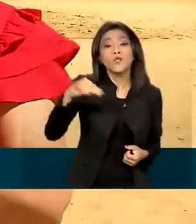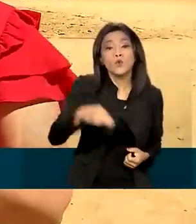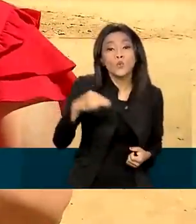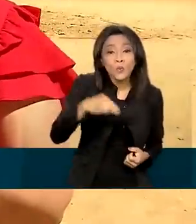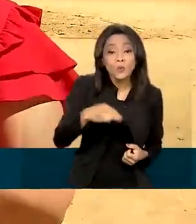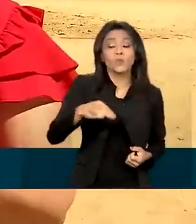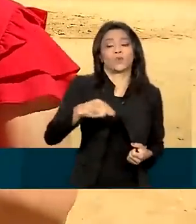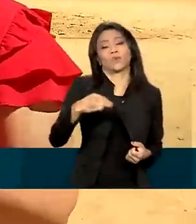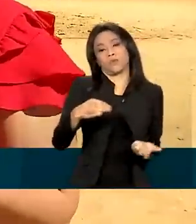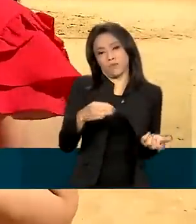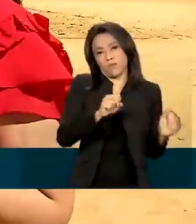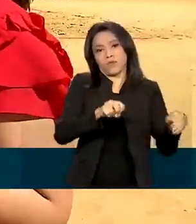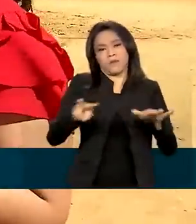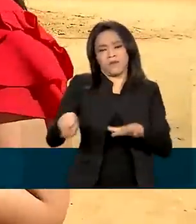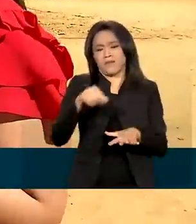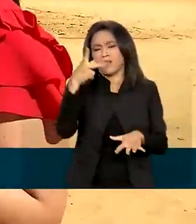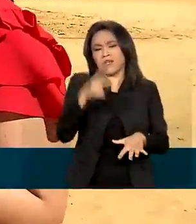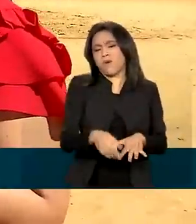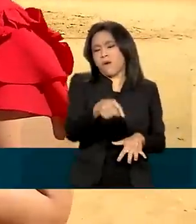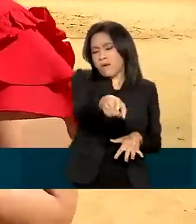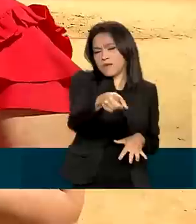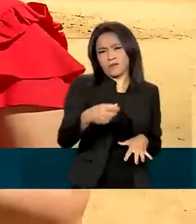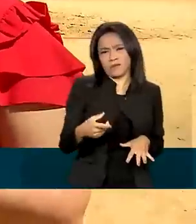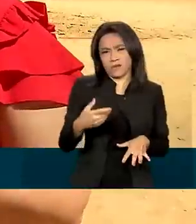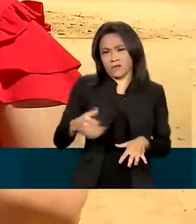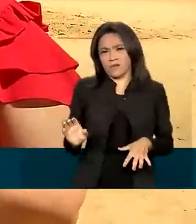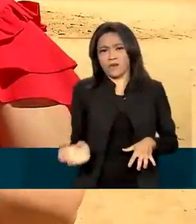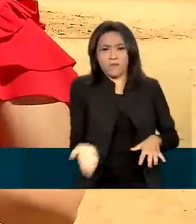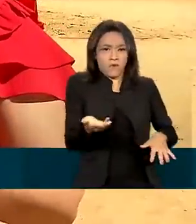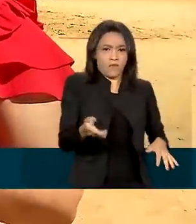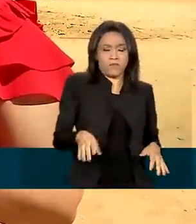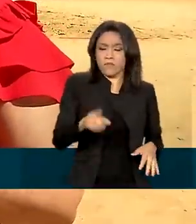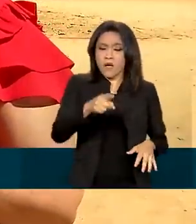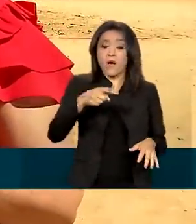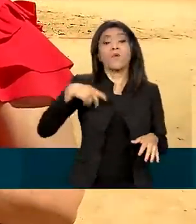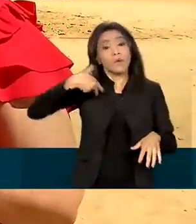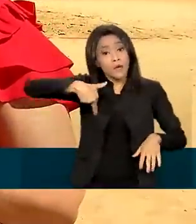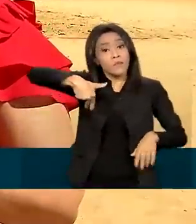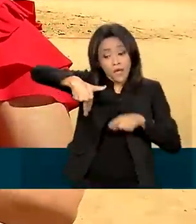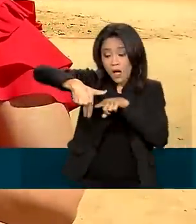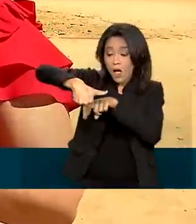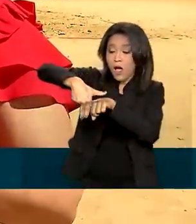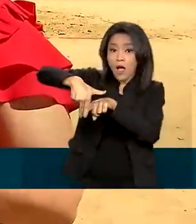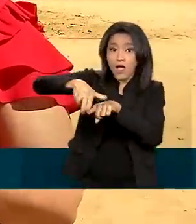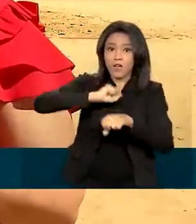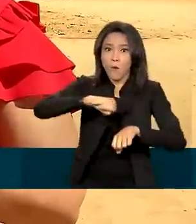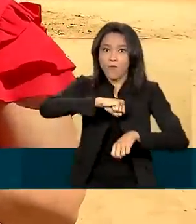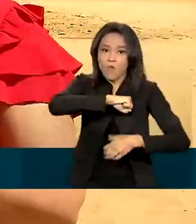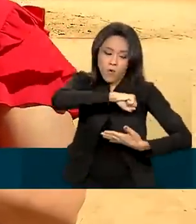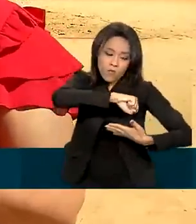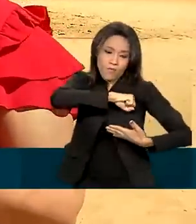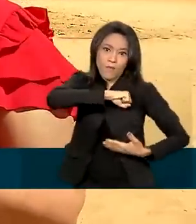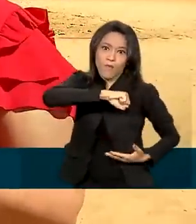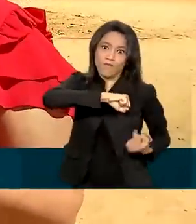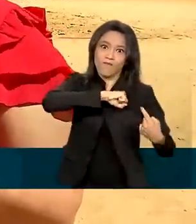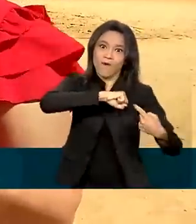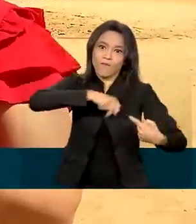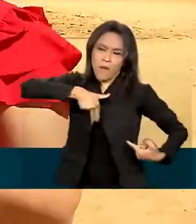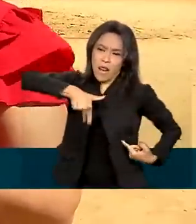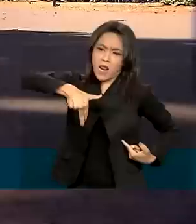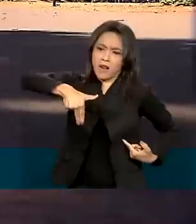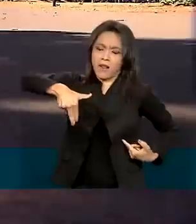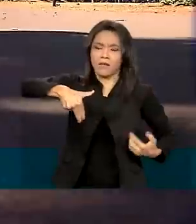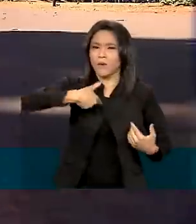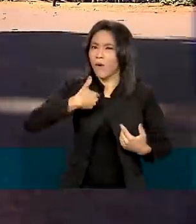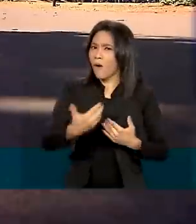ser nada muito elaborado, como futebol aqui não. Uma boa caminhada, daquelas que fazem o coração bater mais forte, já ajuda e muito na